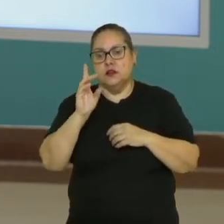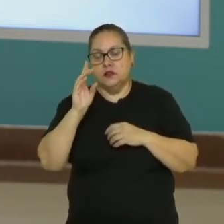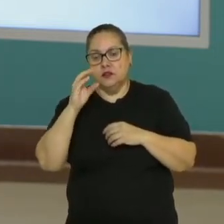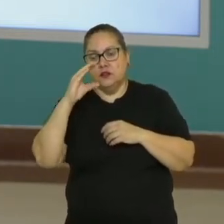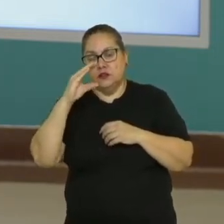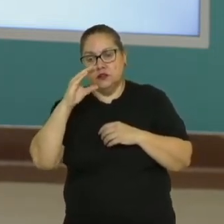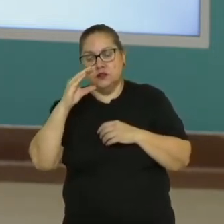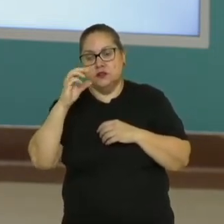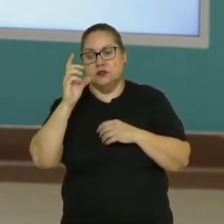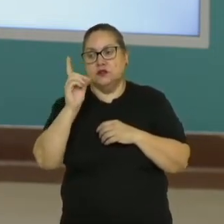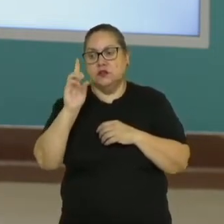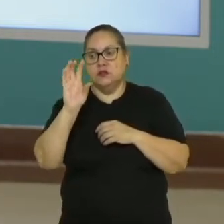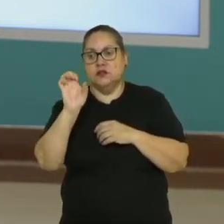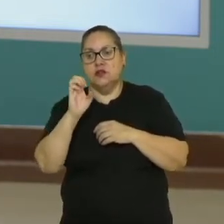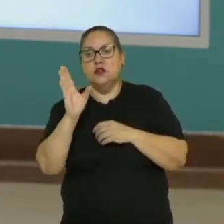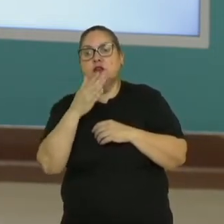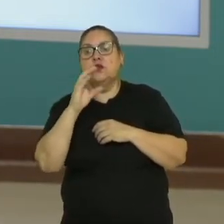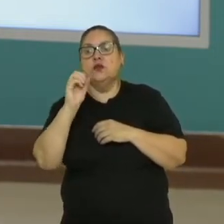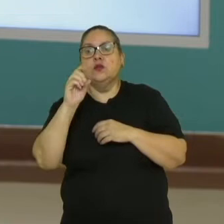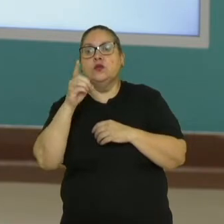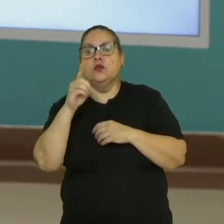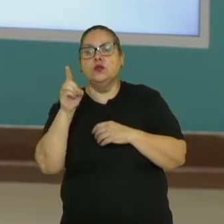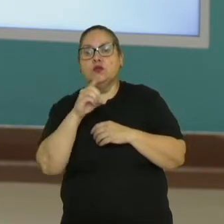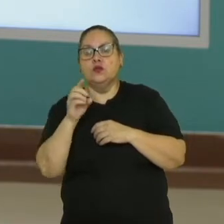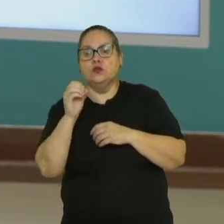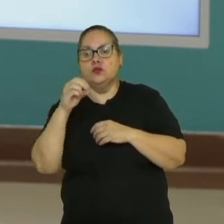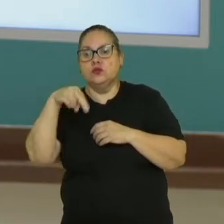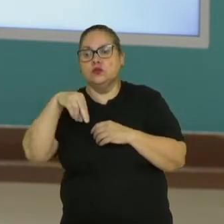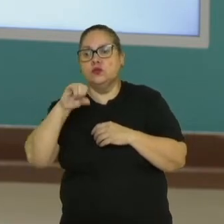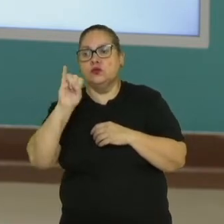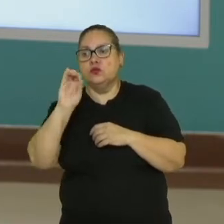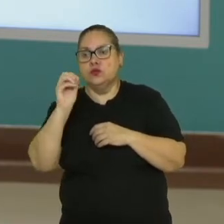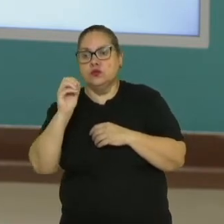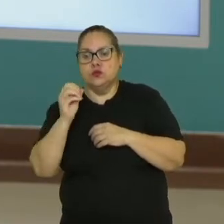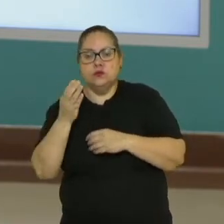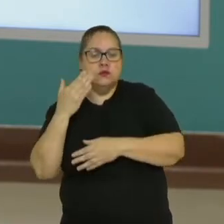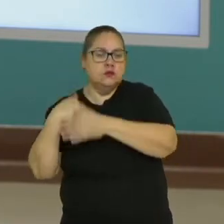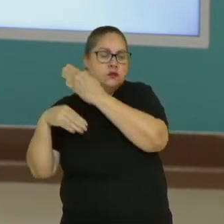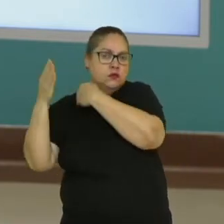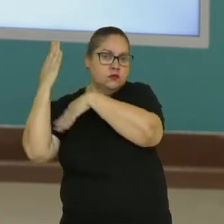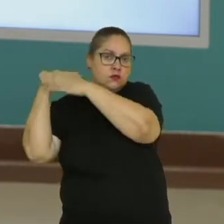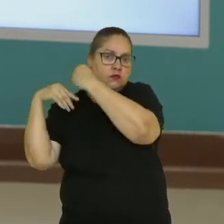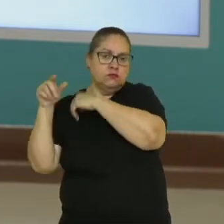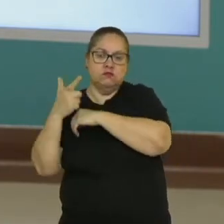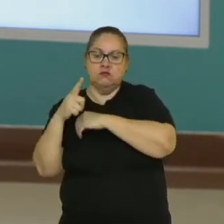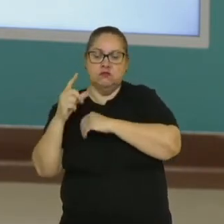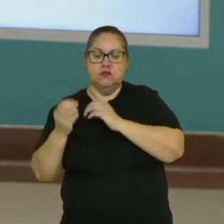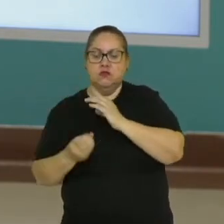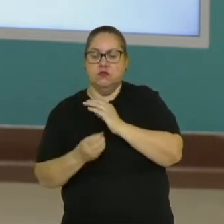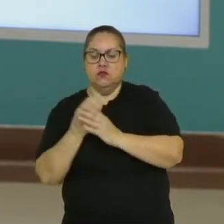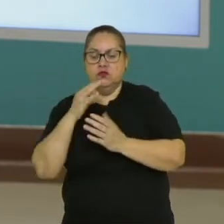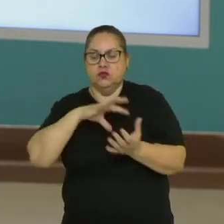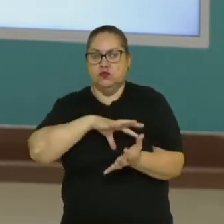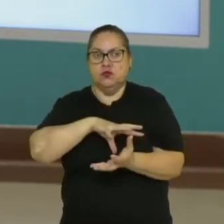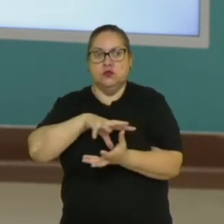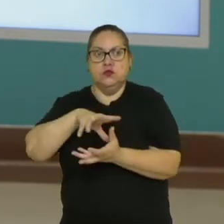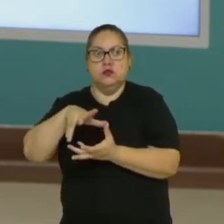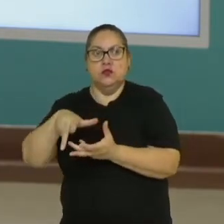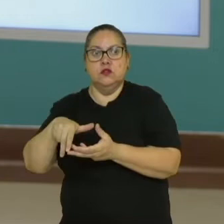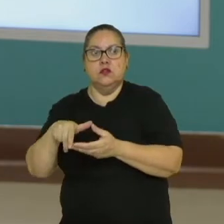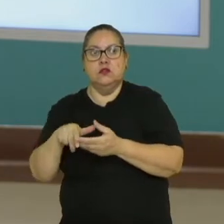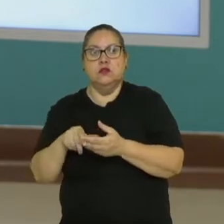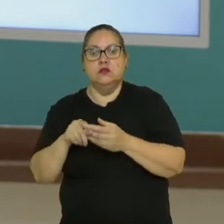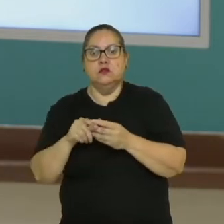essa camada não existia há bilhões e bilhões de anos atrás, quando a Terra se formou, ela